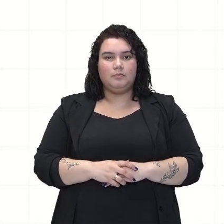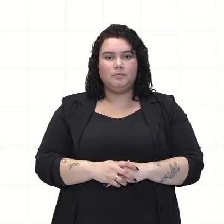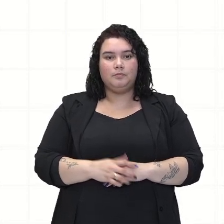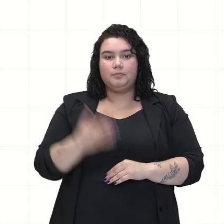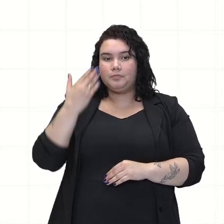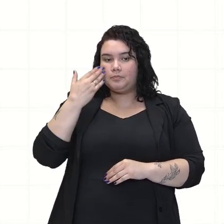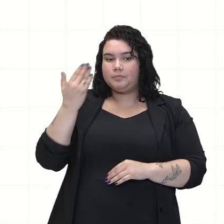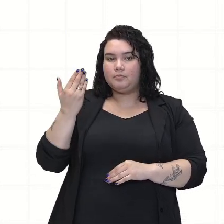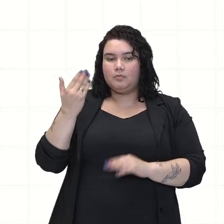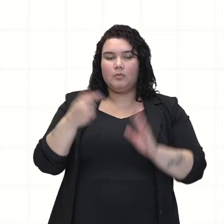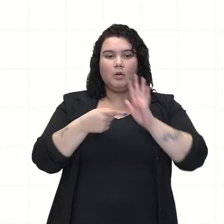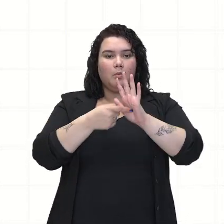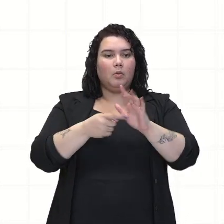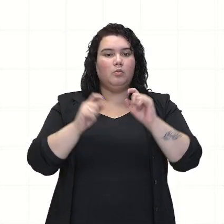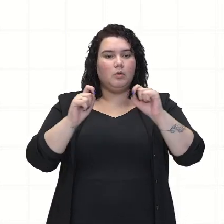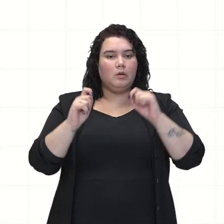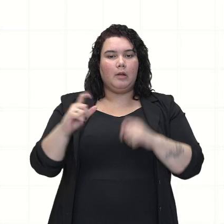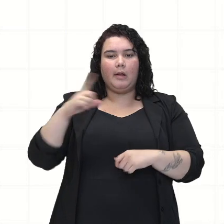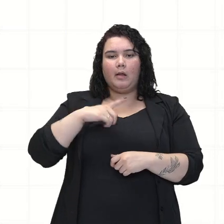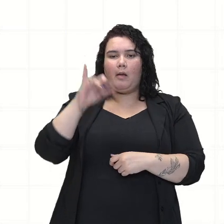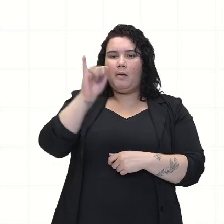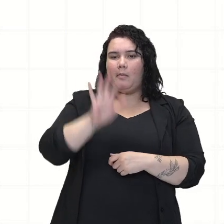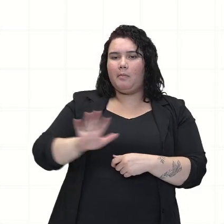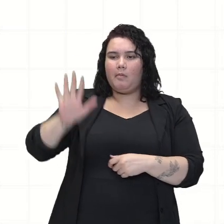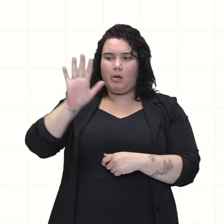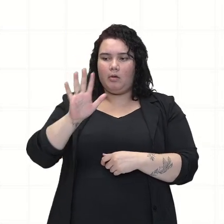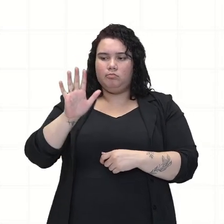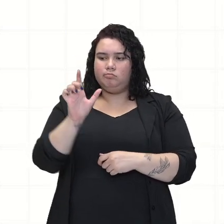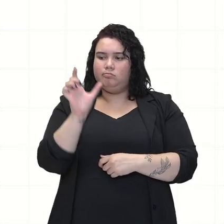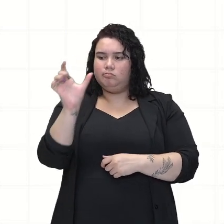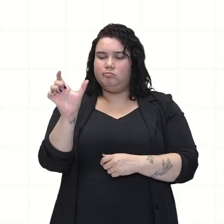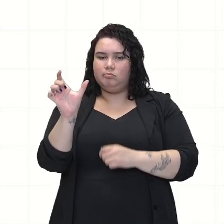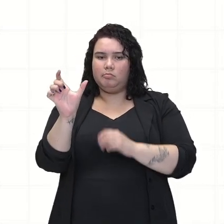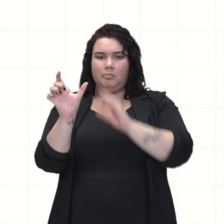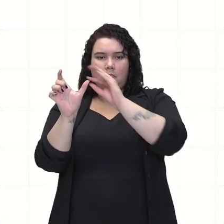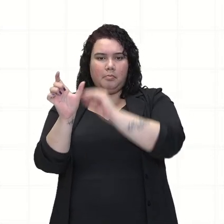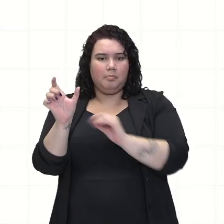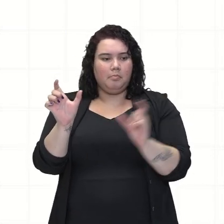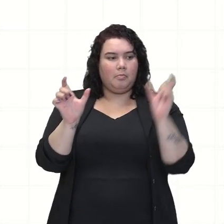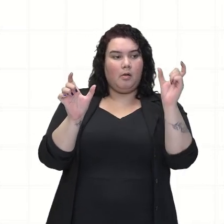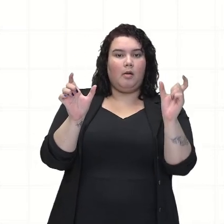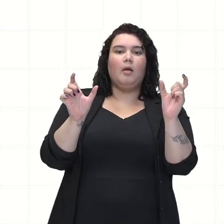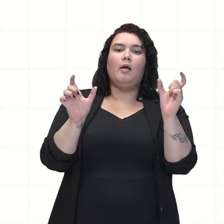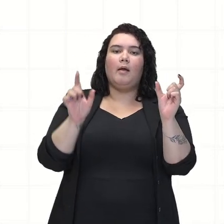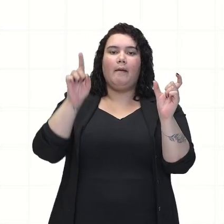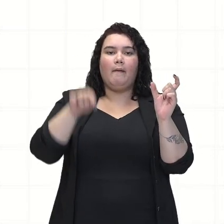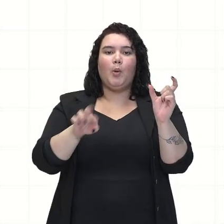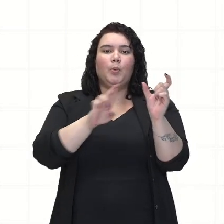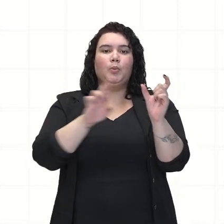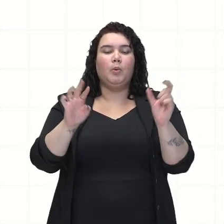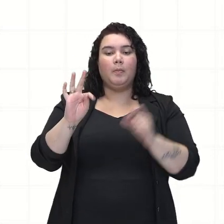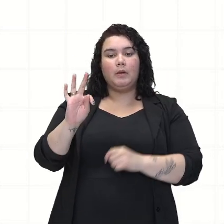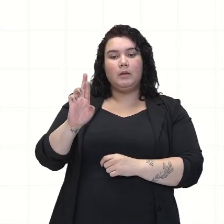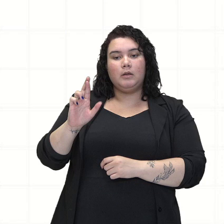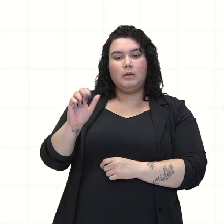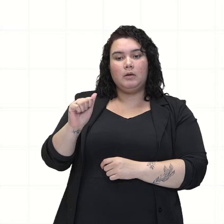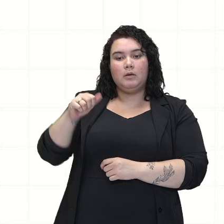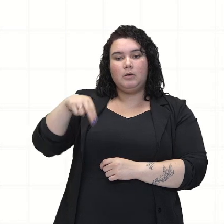Vejamos aqui, ó. Ao mover uma imagem para um novo local, estaremos realizando uma translação.